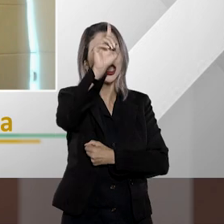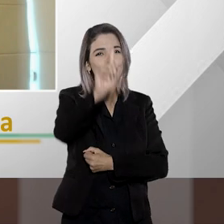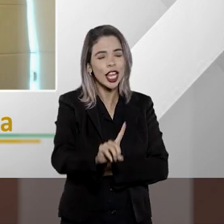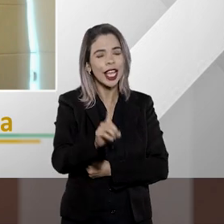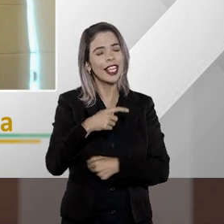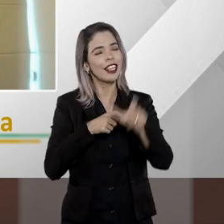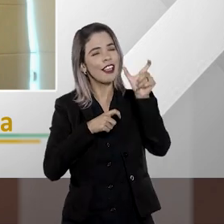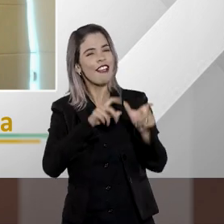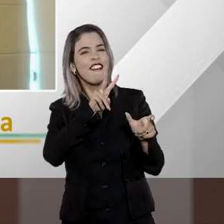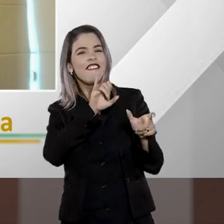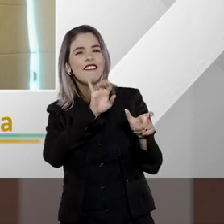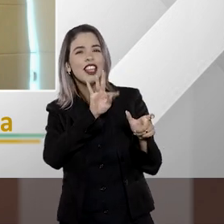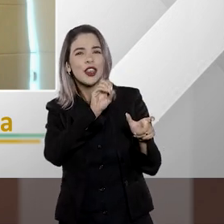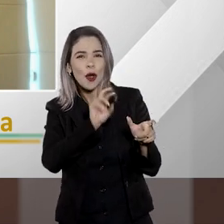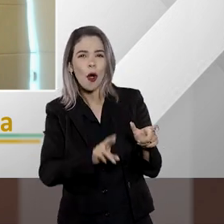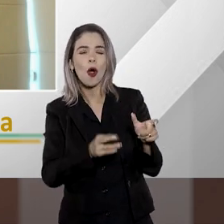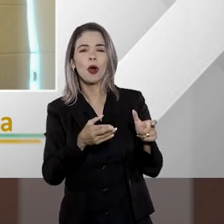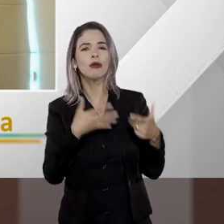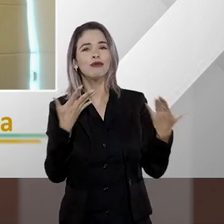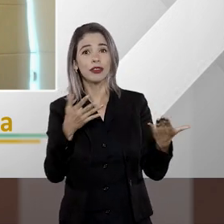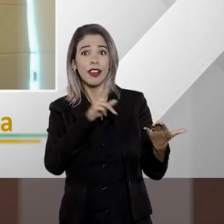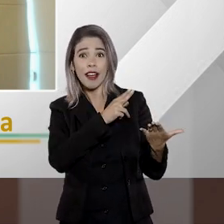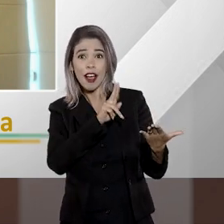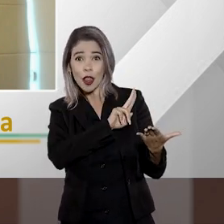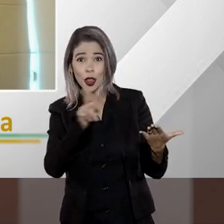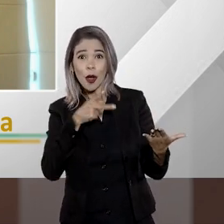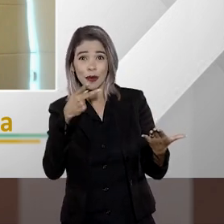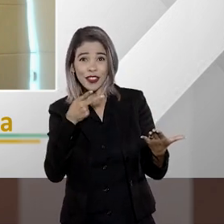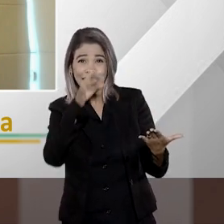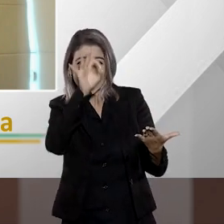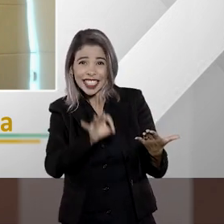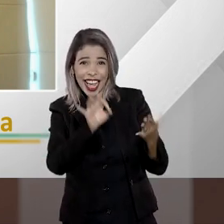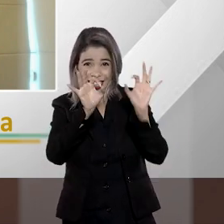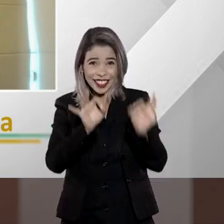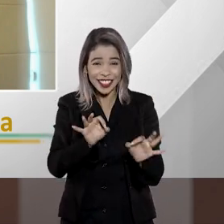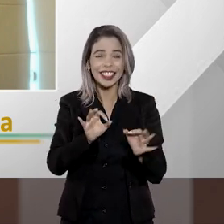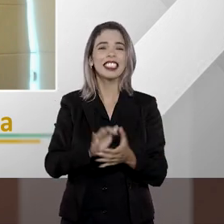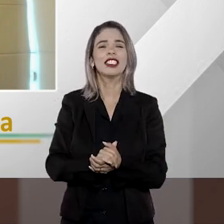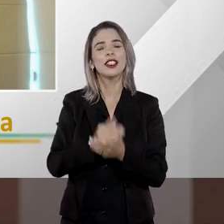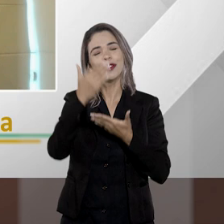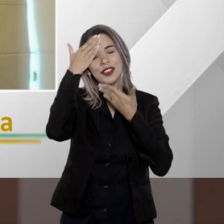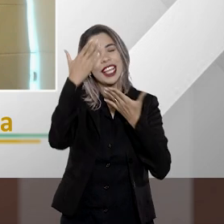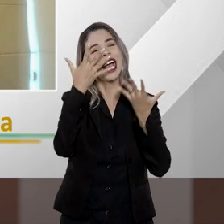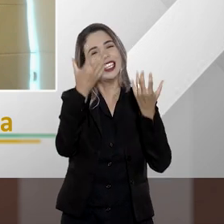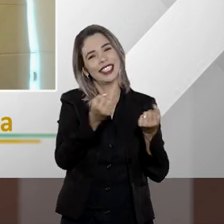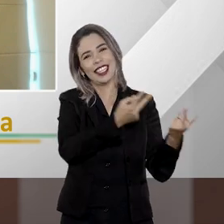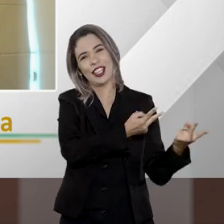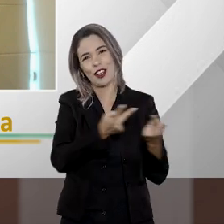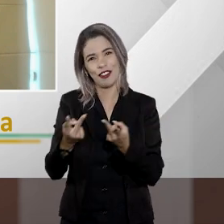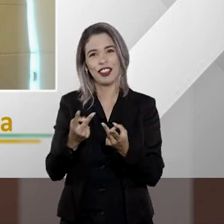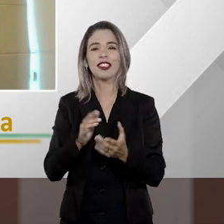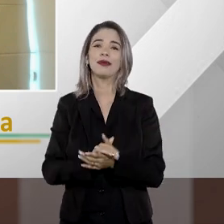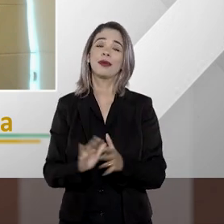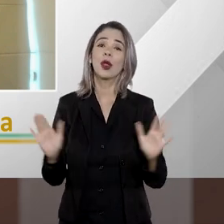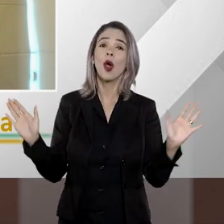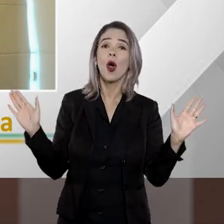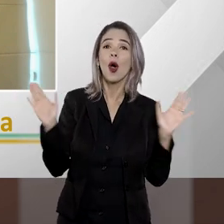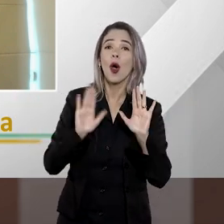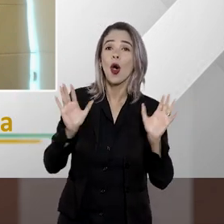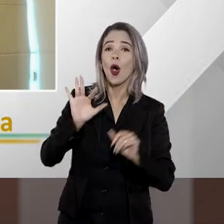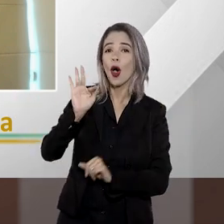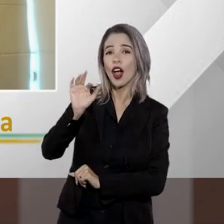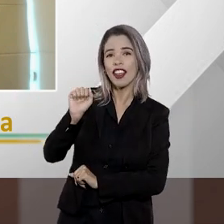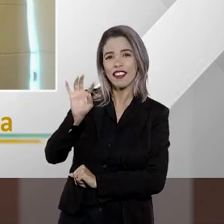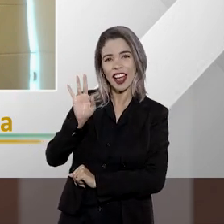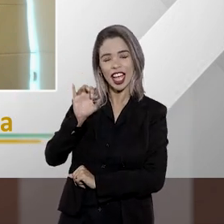doutor Victor Minervino Quintieri. Pronunciei certo, né? Muito obrigada desde já por aceitar o nosso convite. Olá,